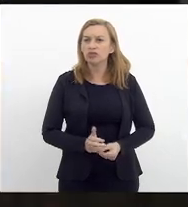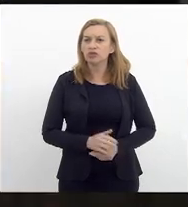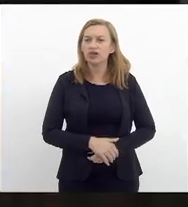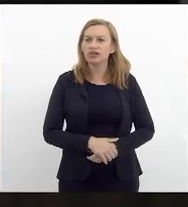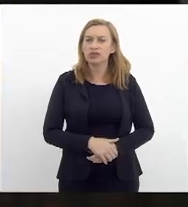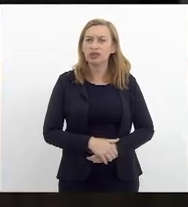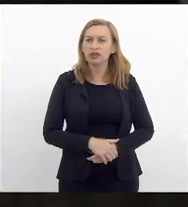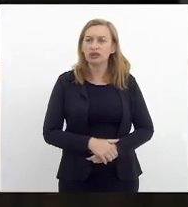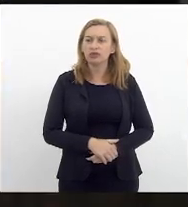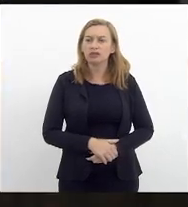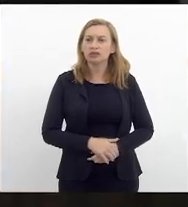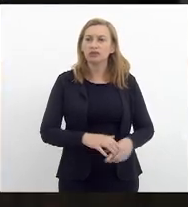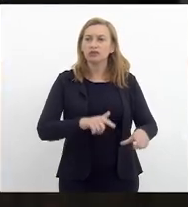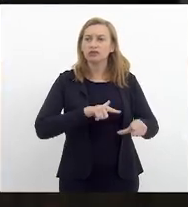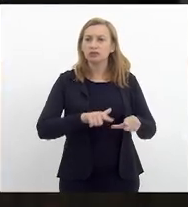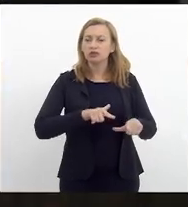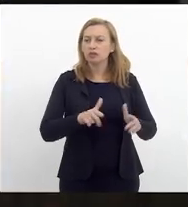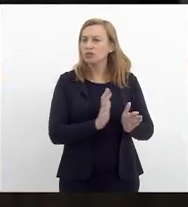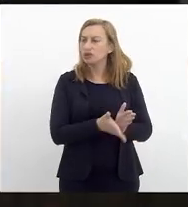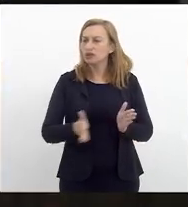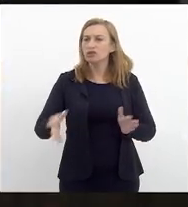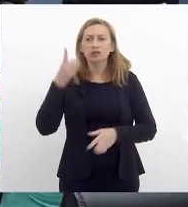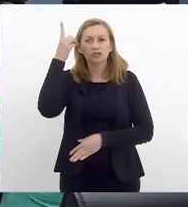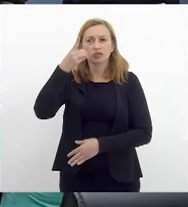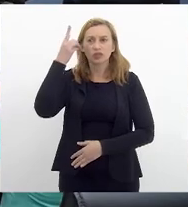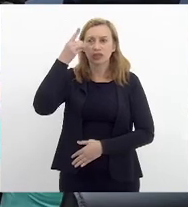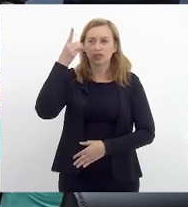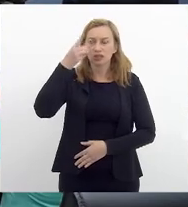Então, a presidente chama os trabalhos à ordem, deputada Mônica.